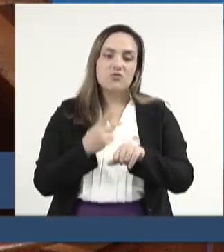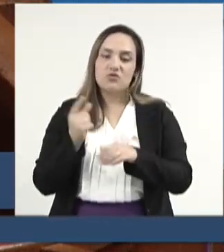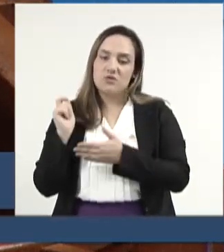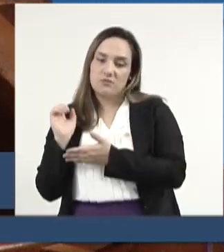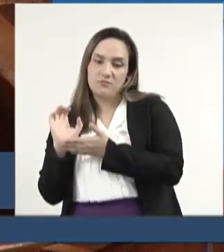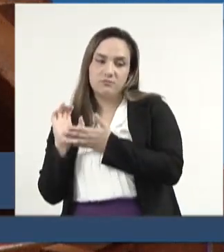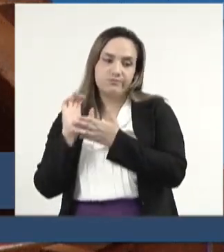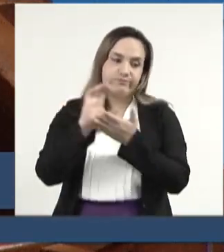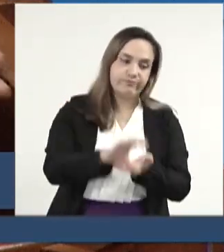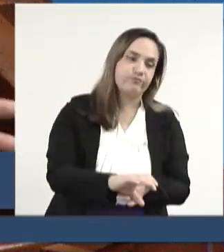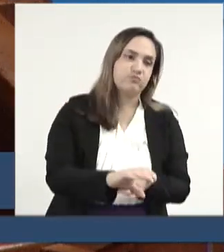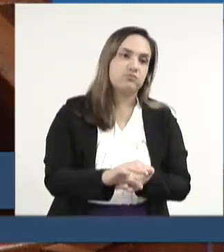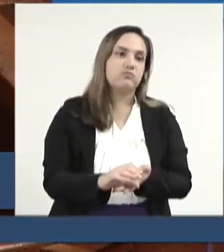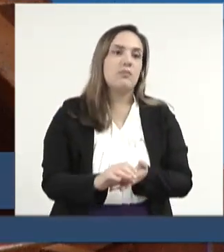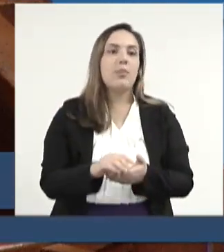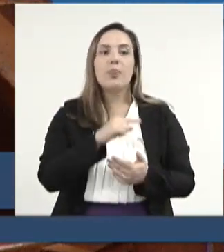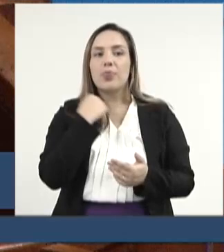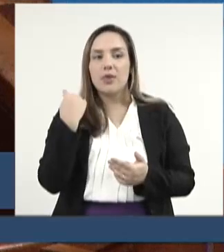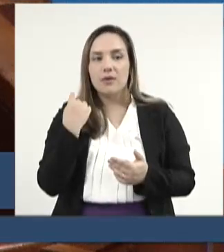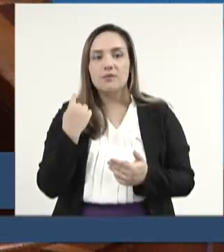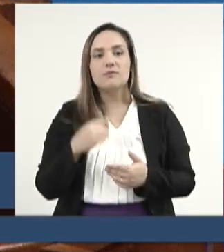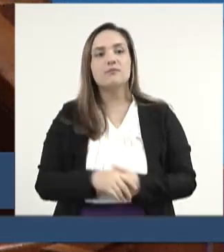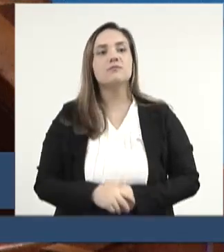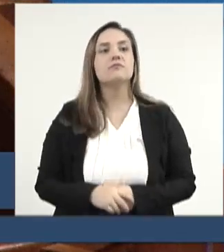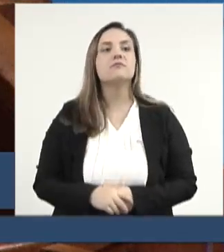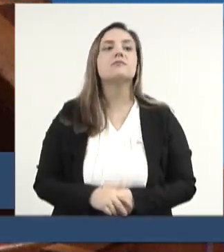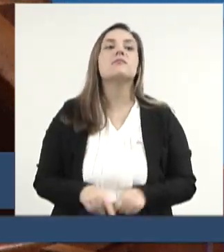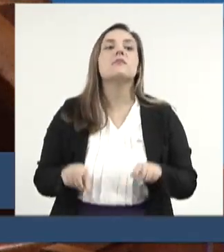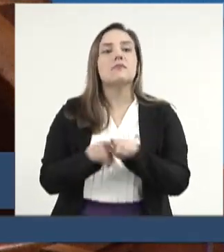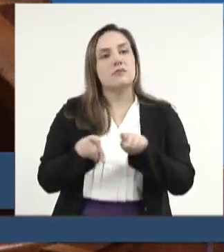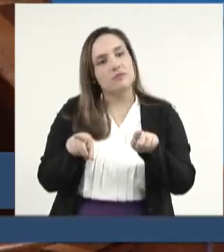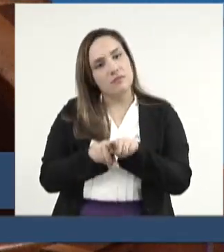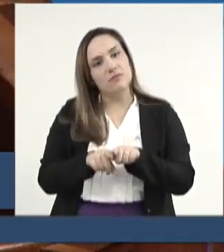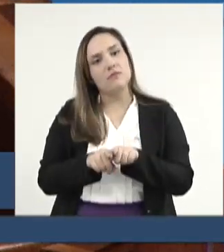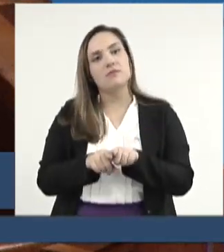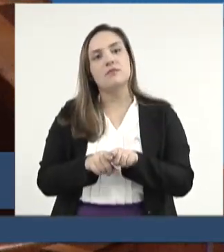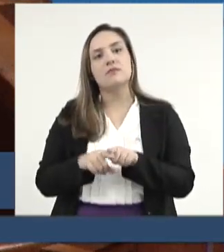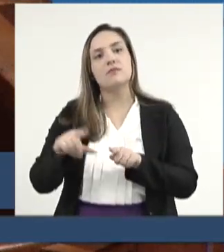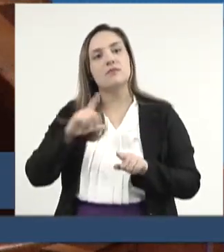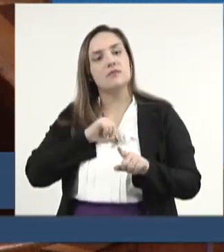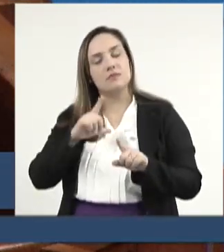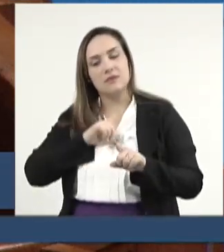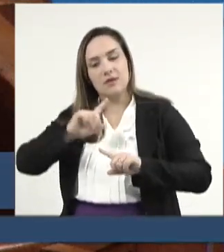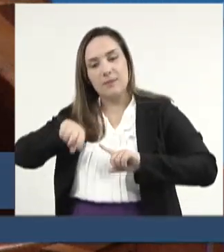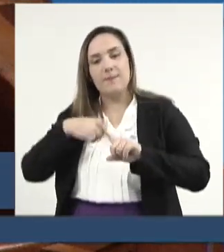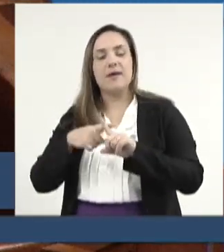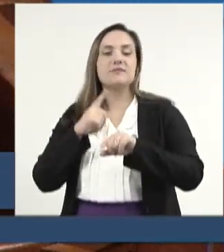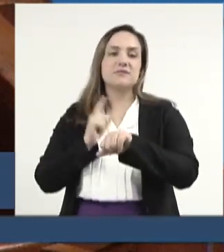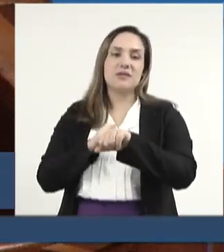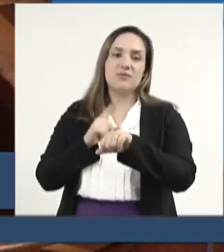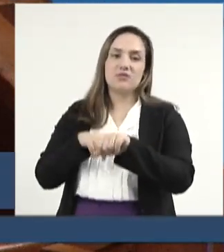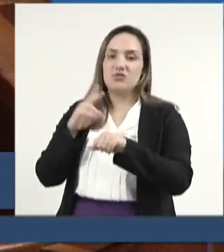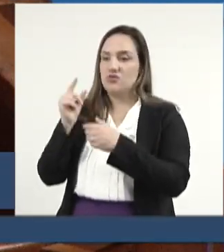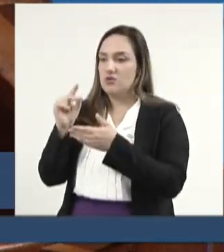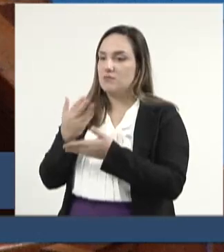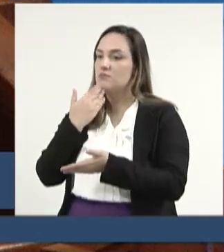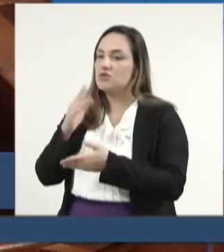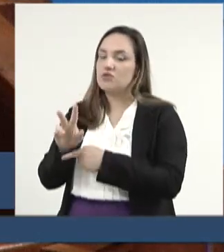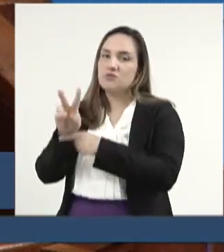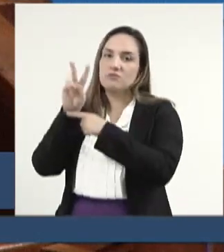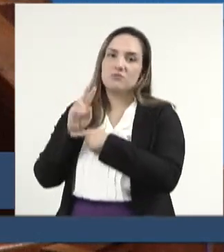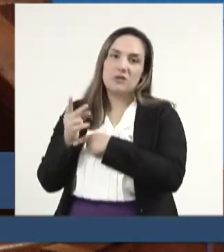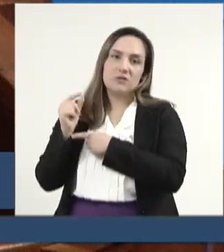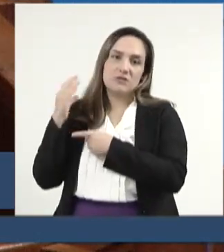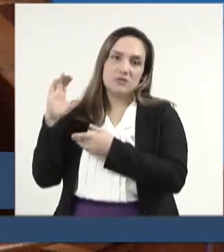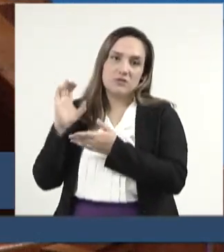custeio que vence esse ano, que vence agora, e também a prorrogação da parcela de investimentos. Ou